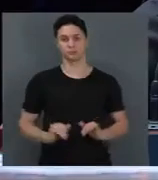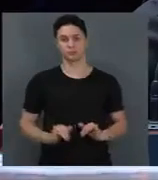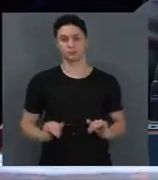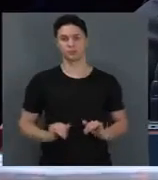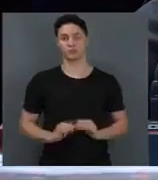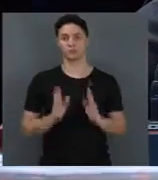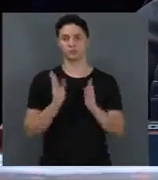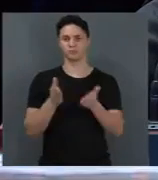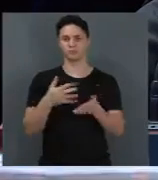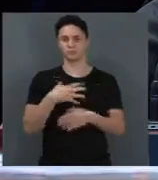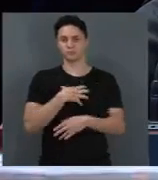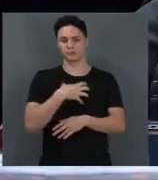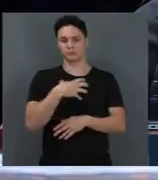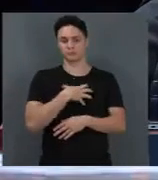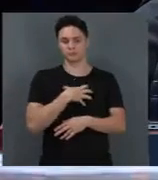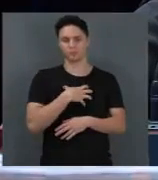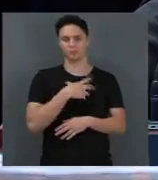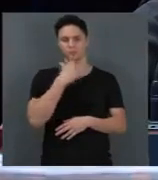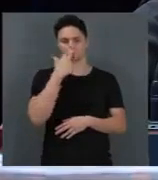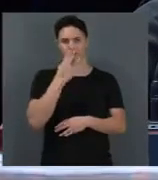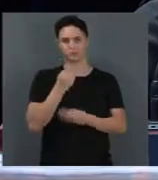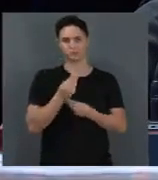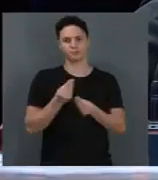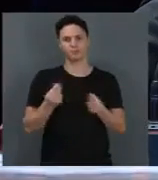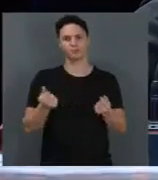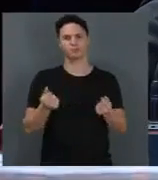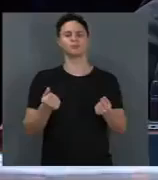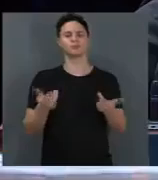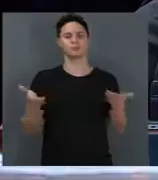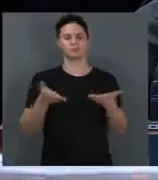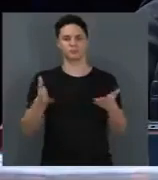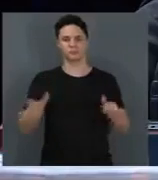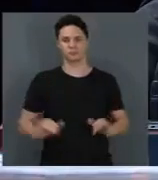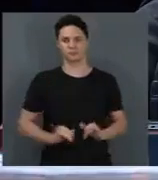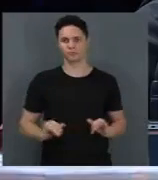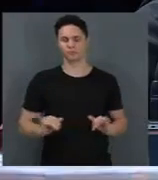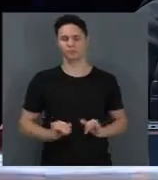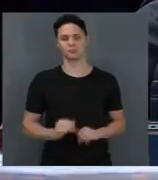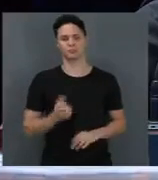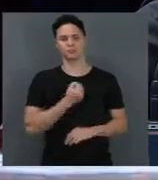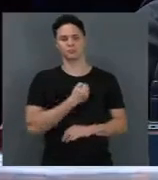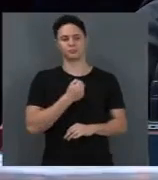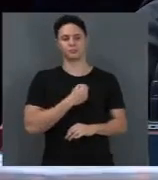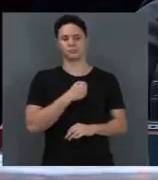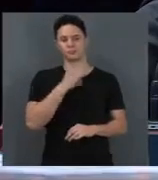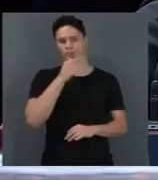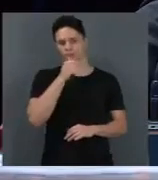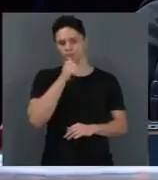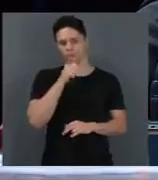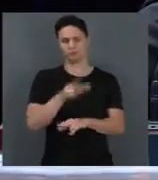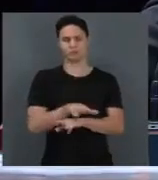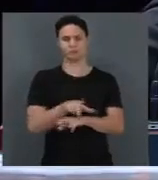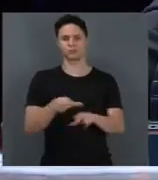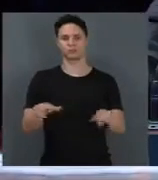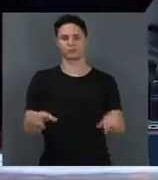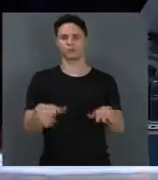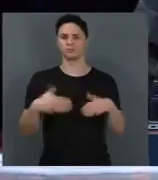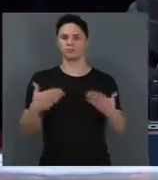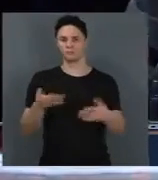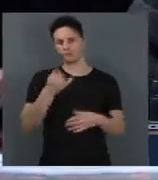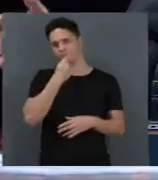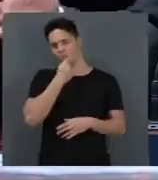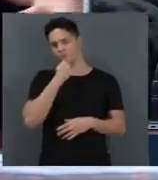sofrendo de forma terrível, eu diria, com essa quantidade de águas que, infelizmente, se